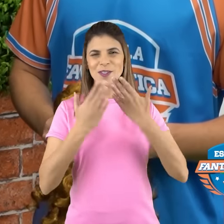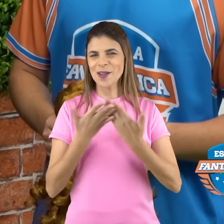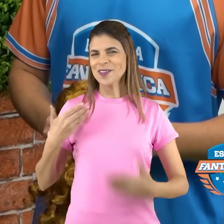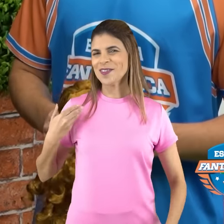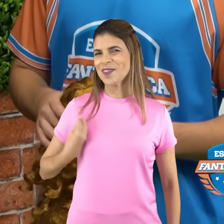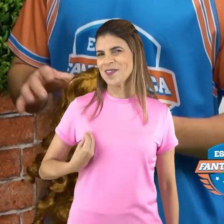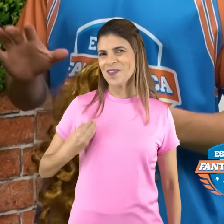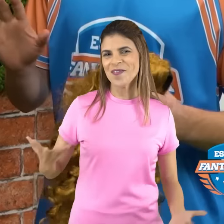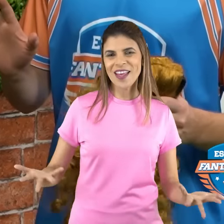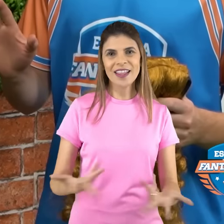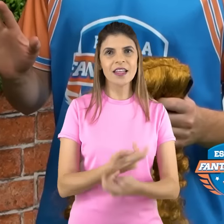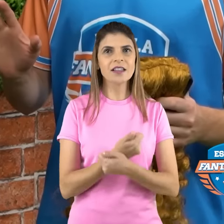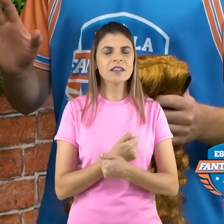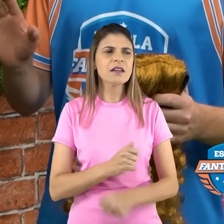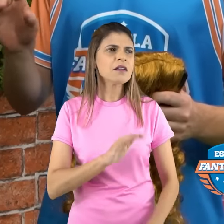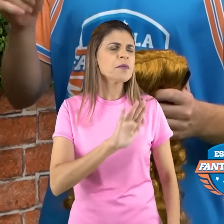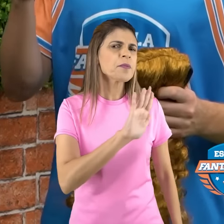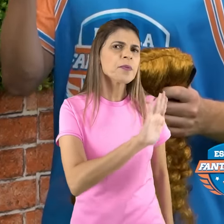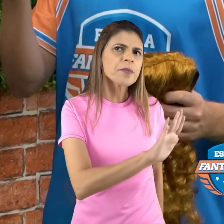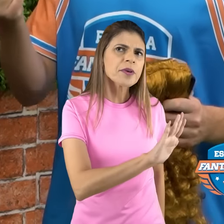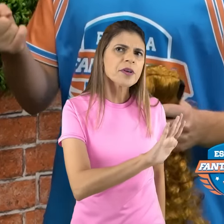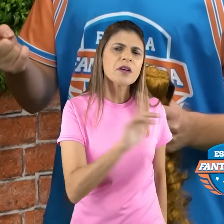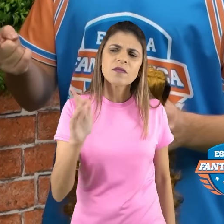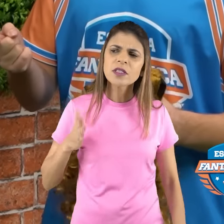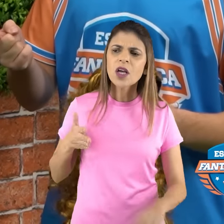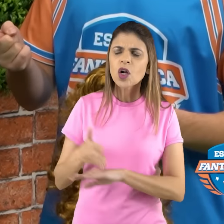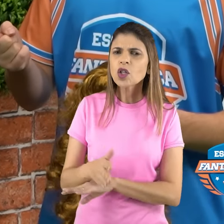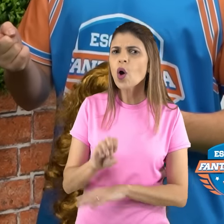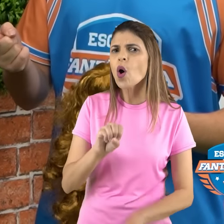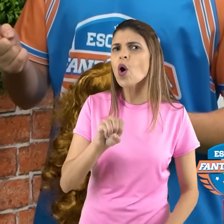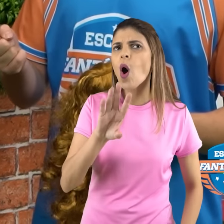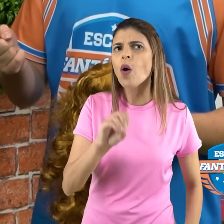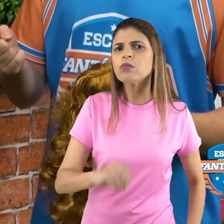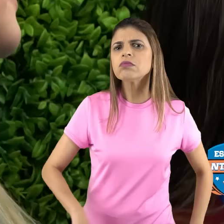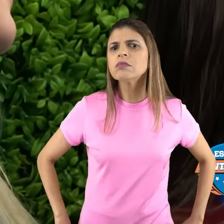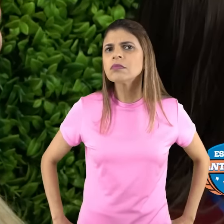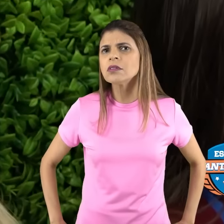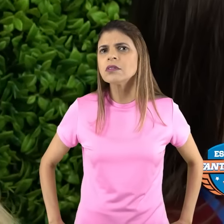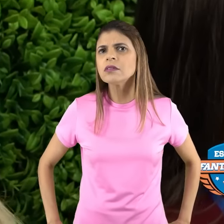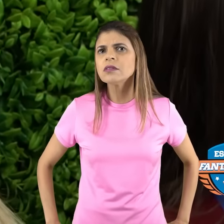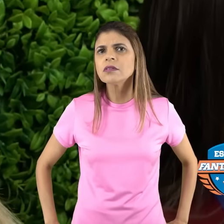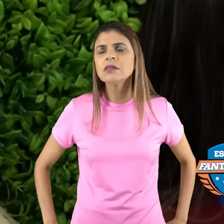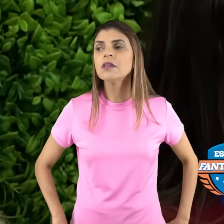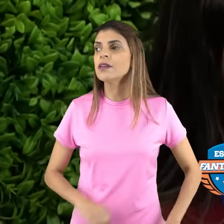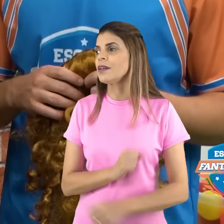Fantástica. Peraí, como que você entrou na escola?